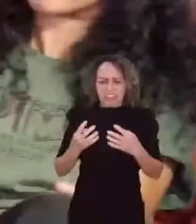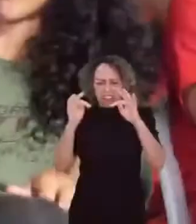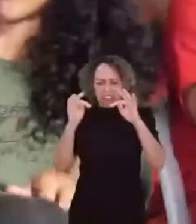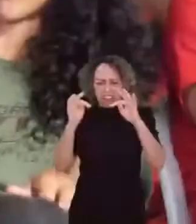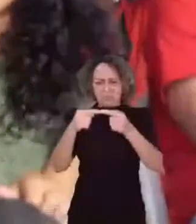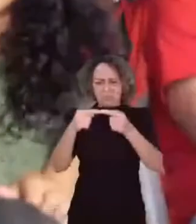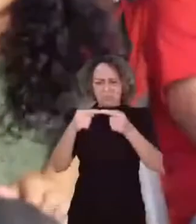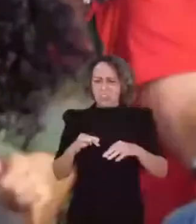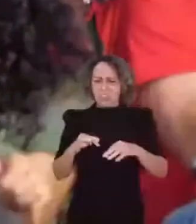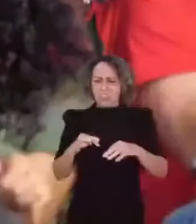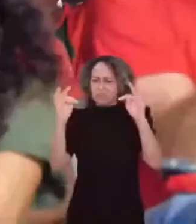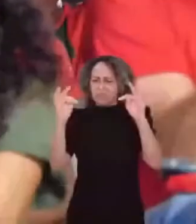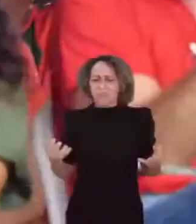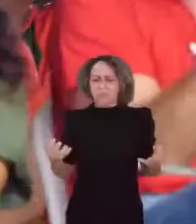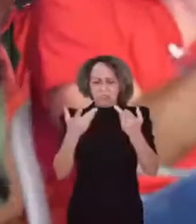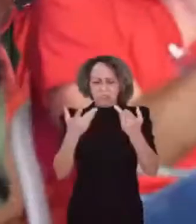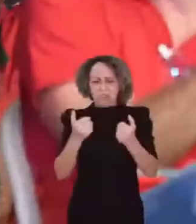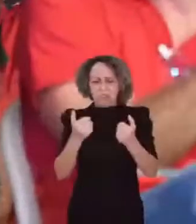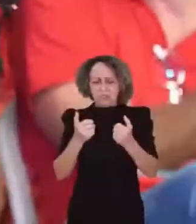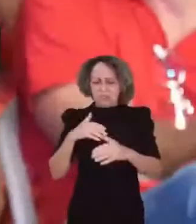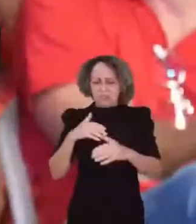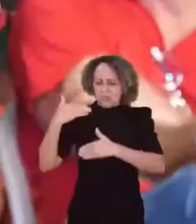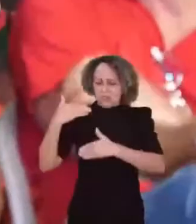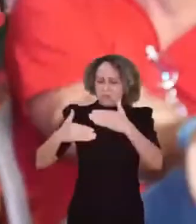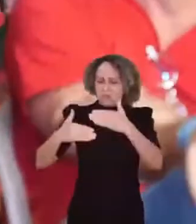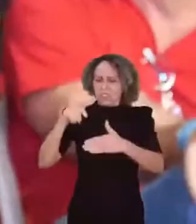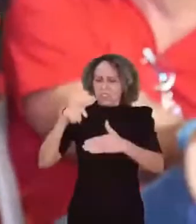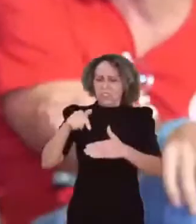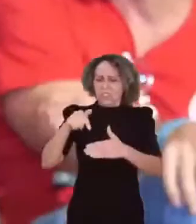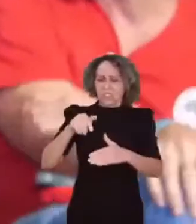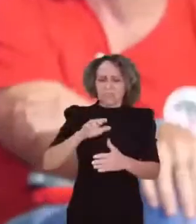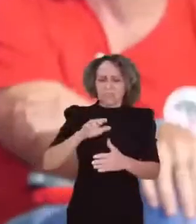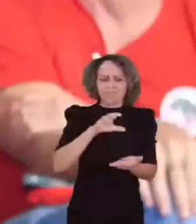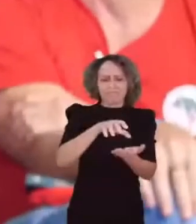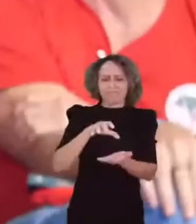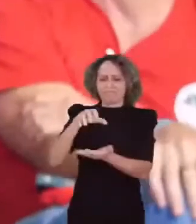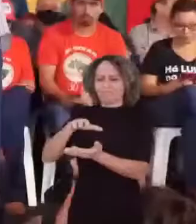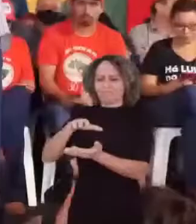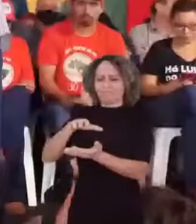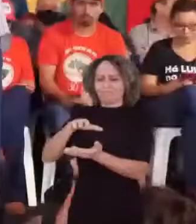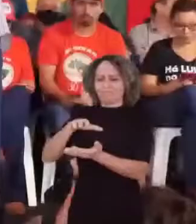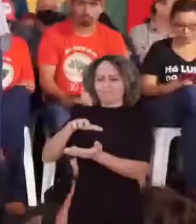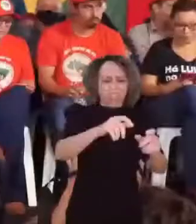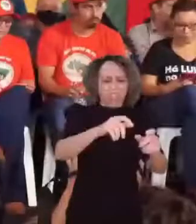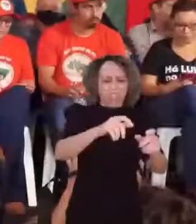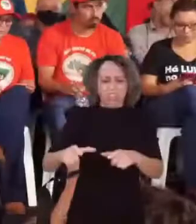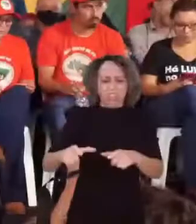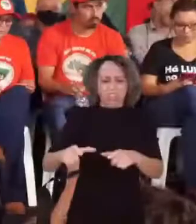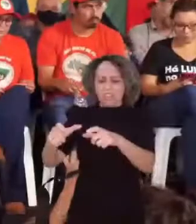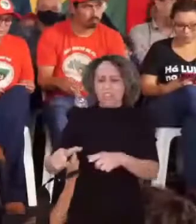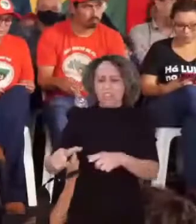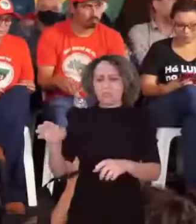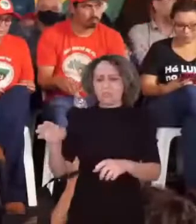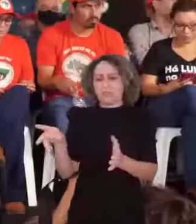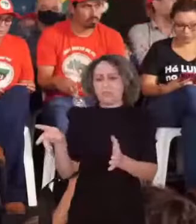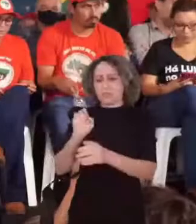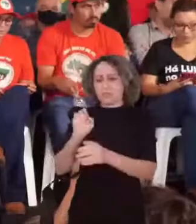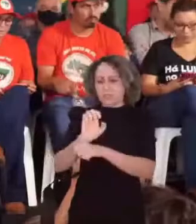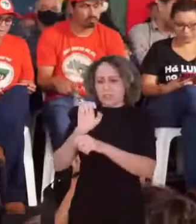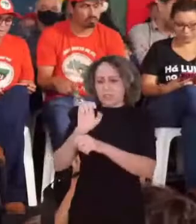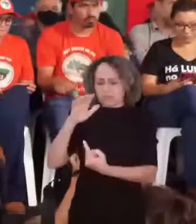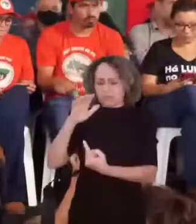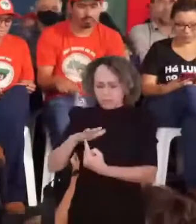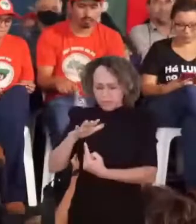gente, a minha indignação encontra esperança nas lutas